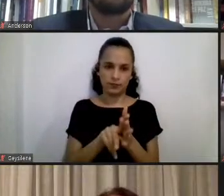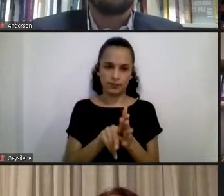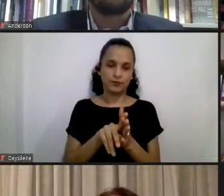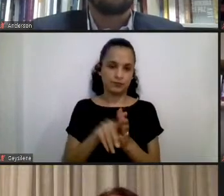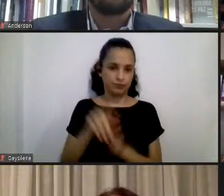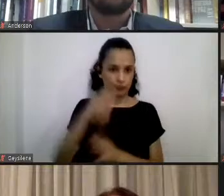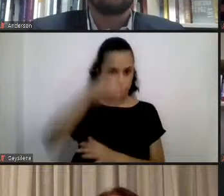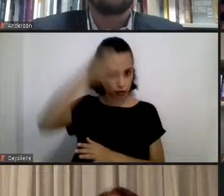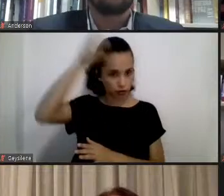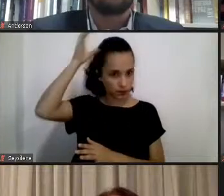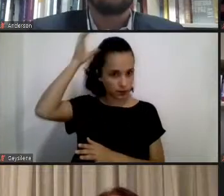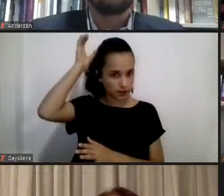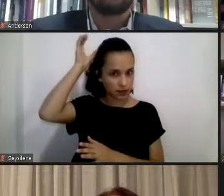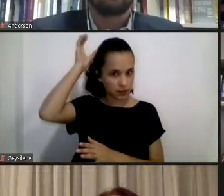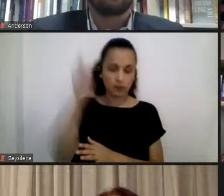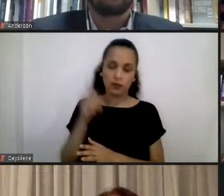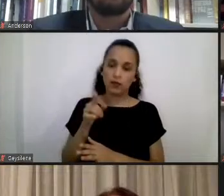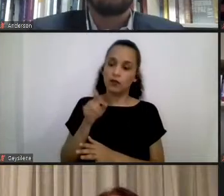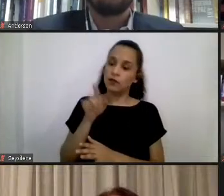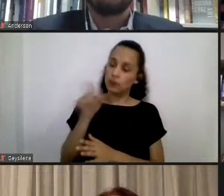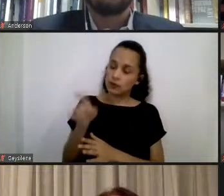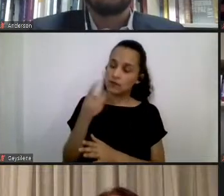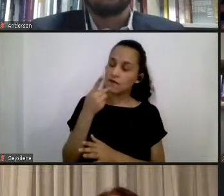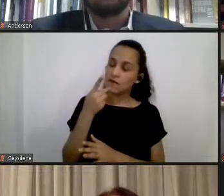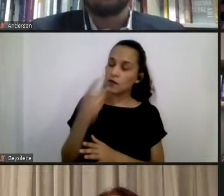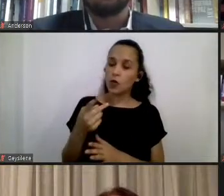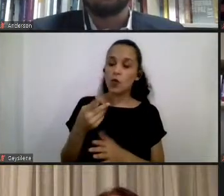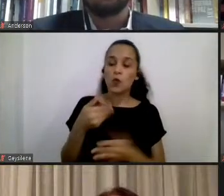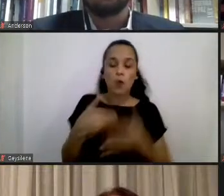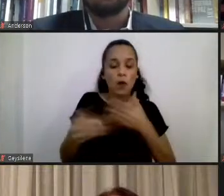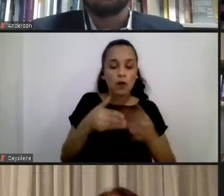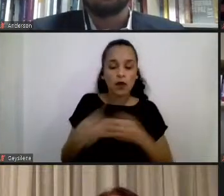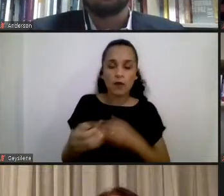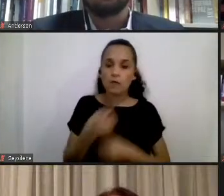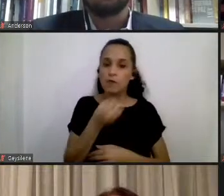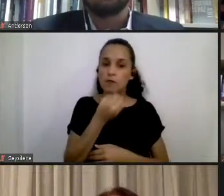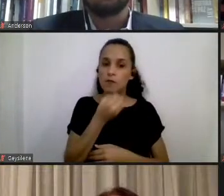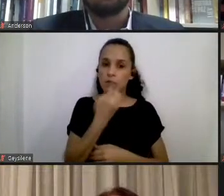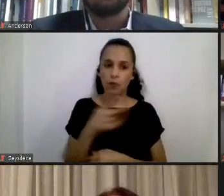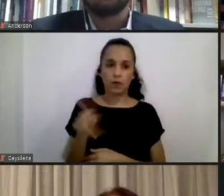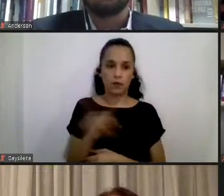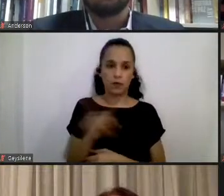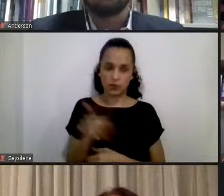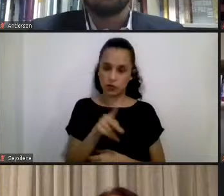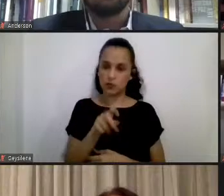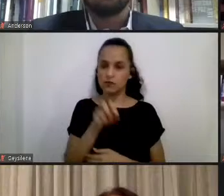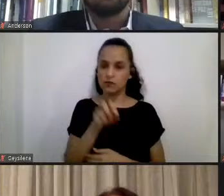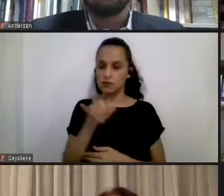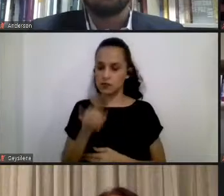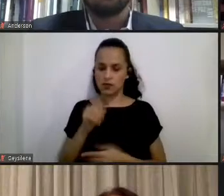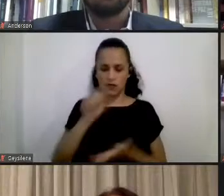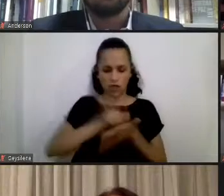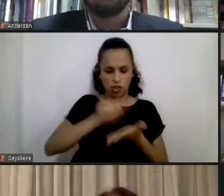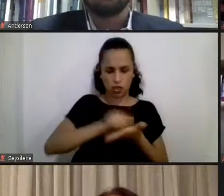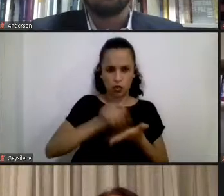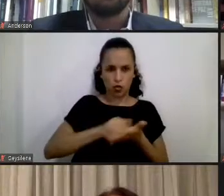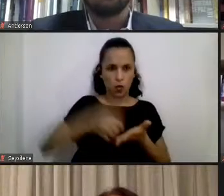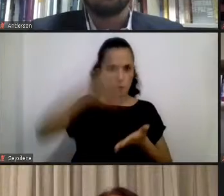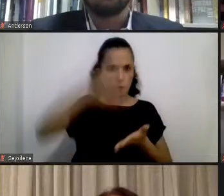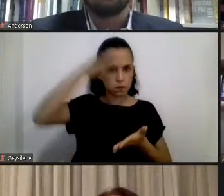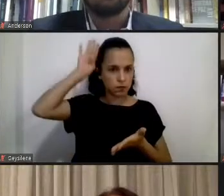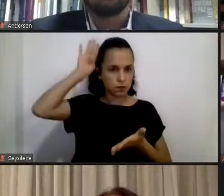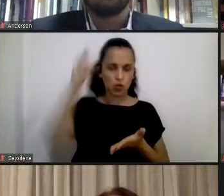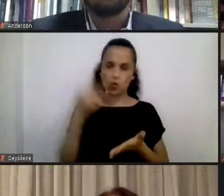Noam Chomsky, considera que qualquer bom professor, escritor ou intelectual não deve falar